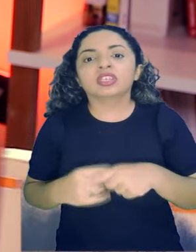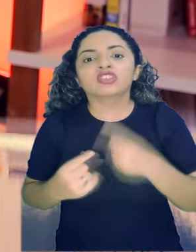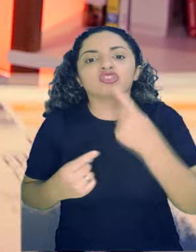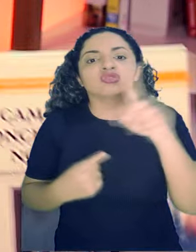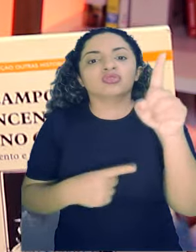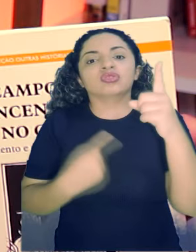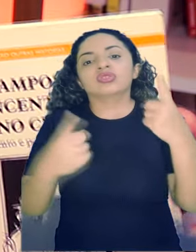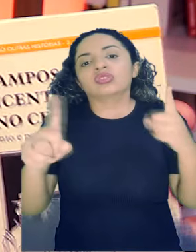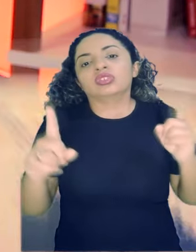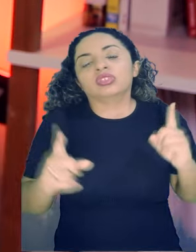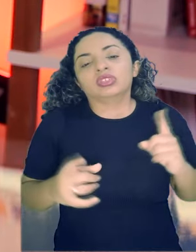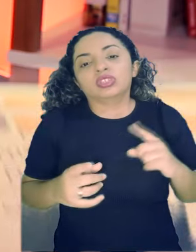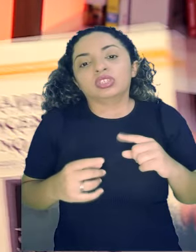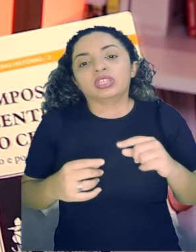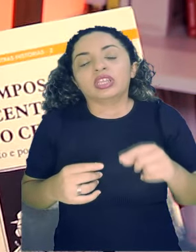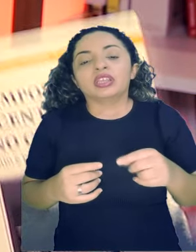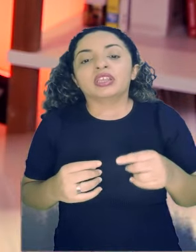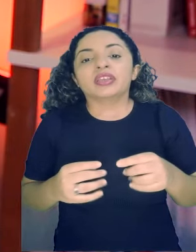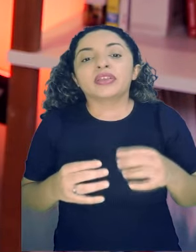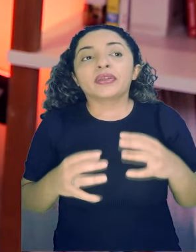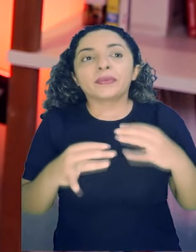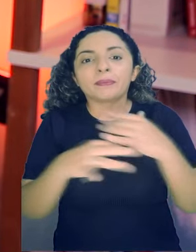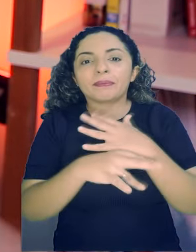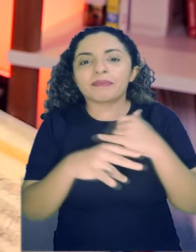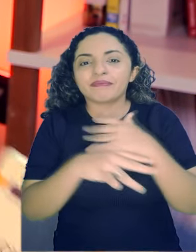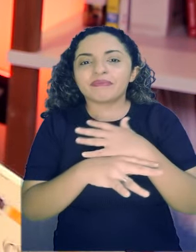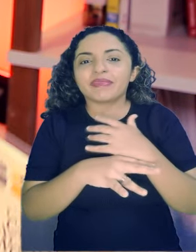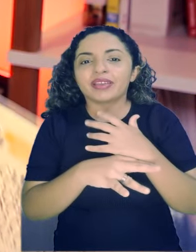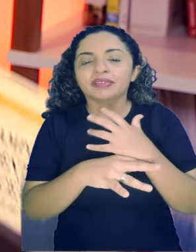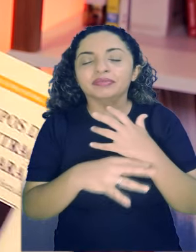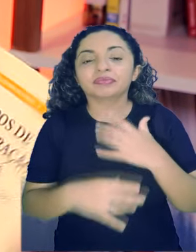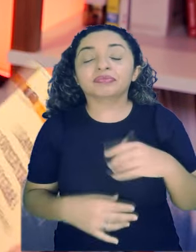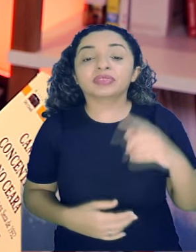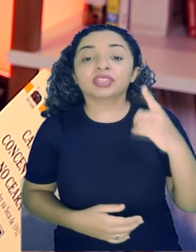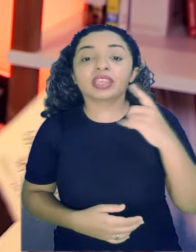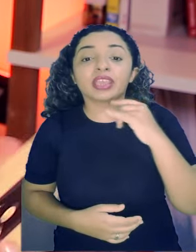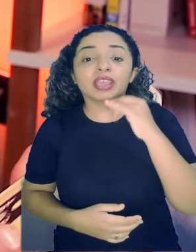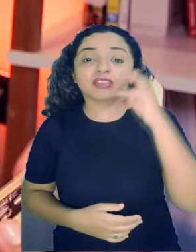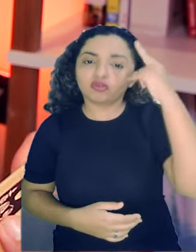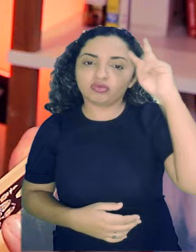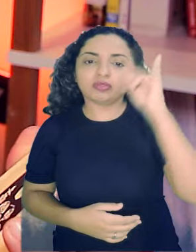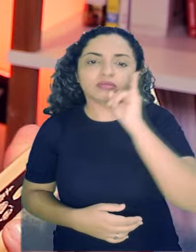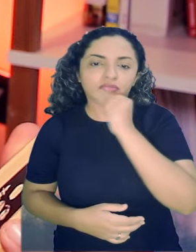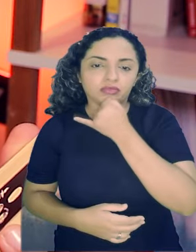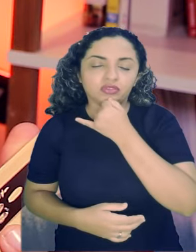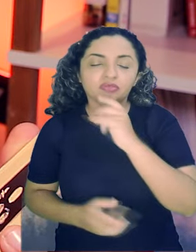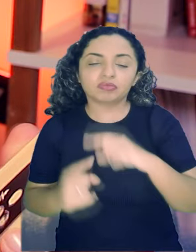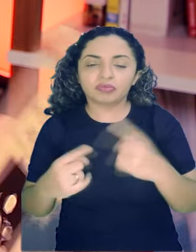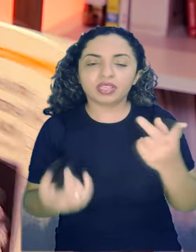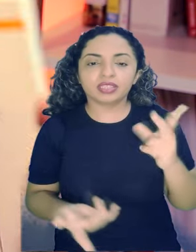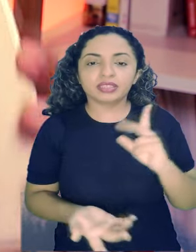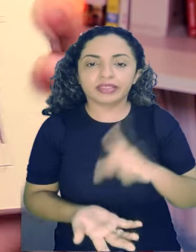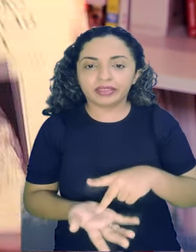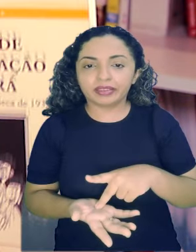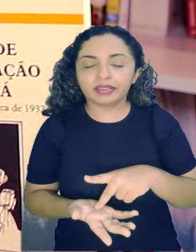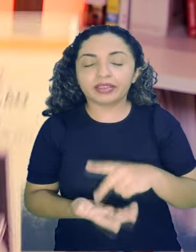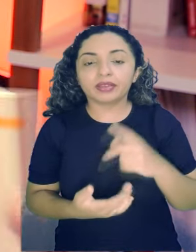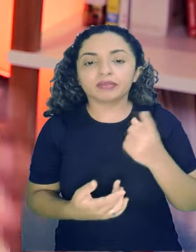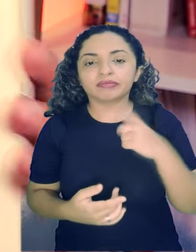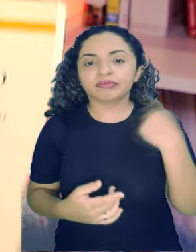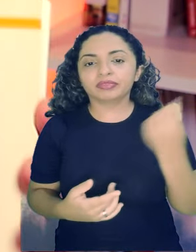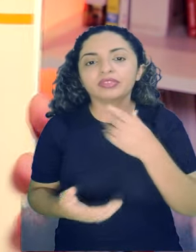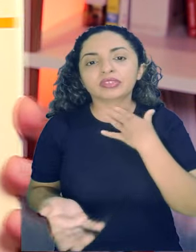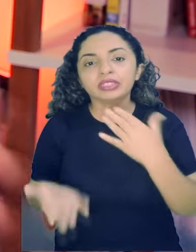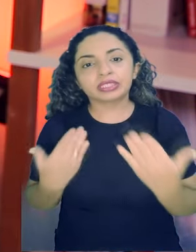distante dos bairros mais populares e mais frequentados. É uma história triste do nosso estado, mas que a gente